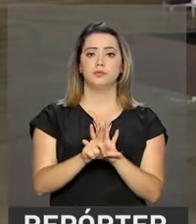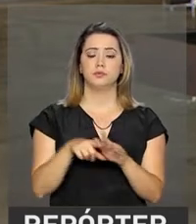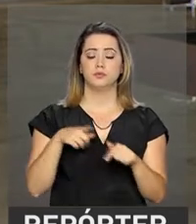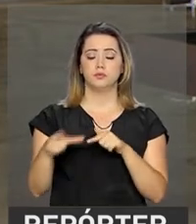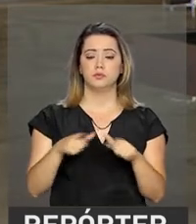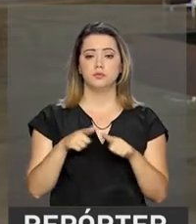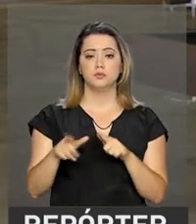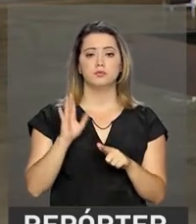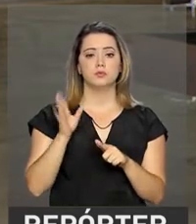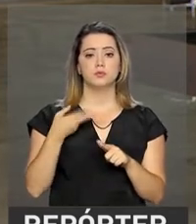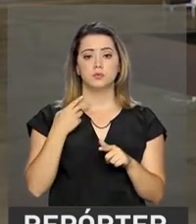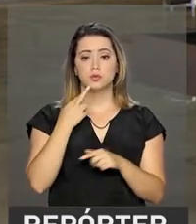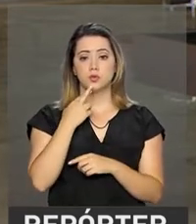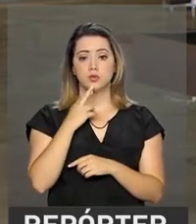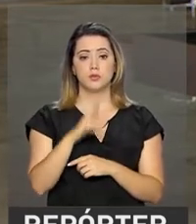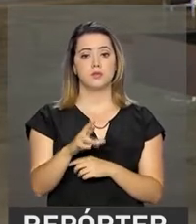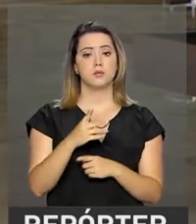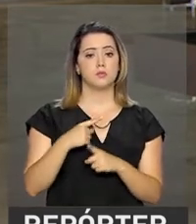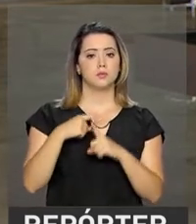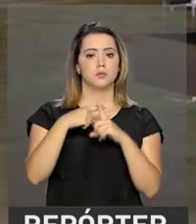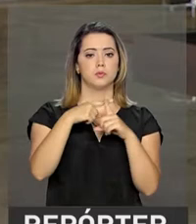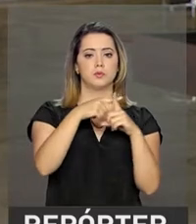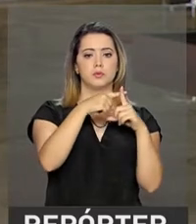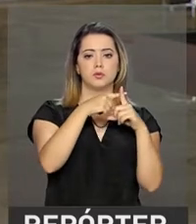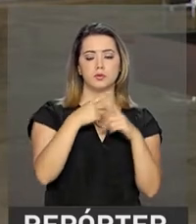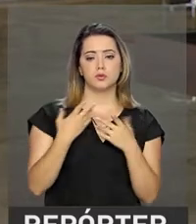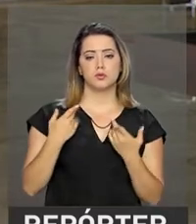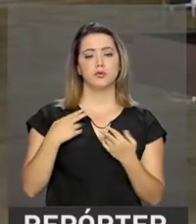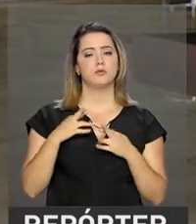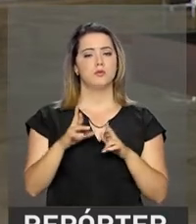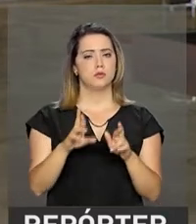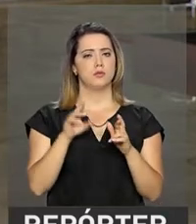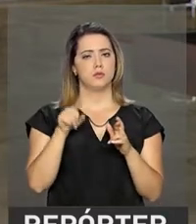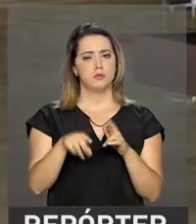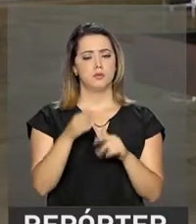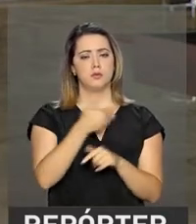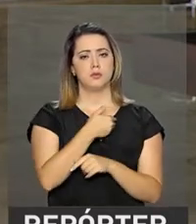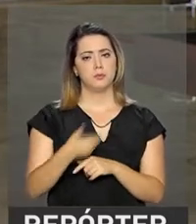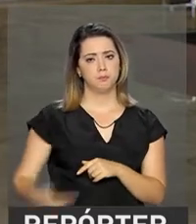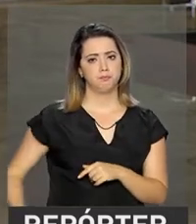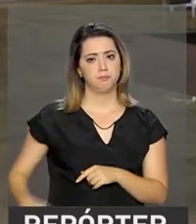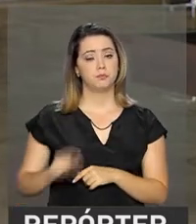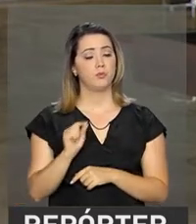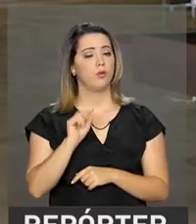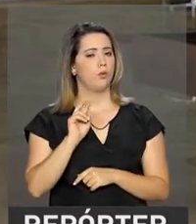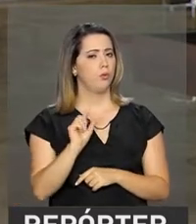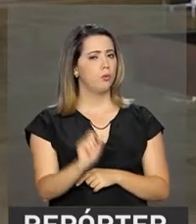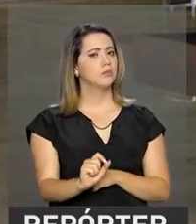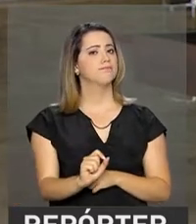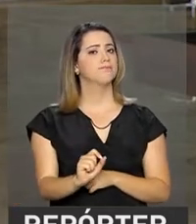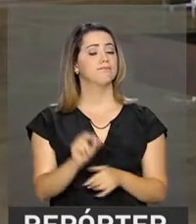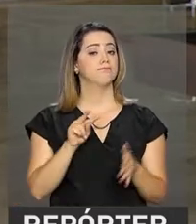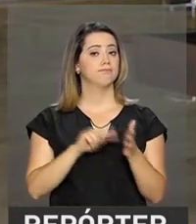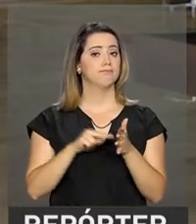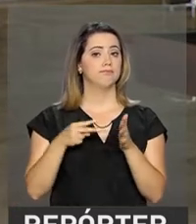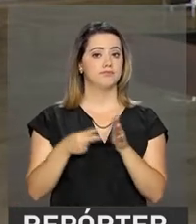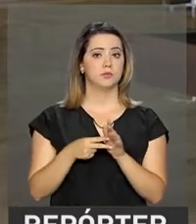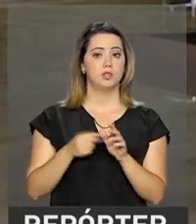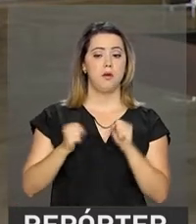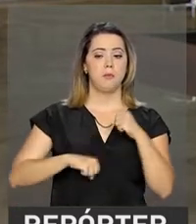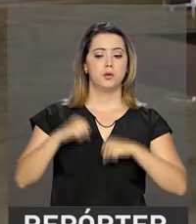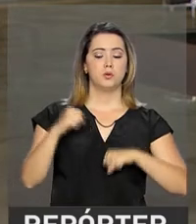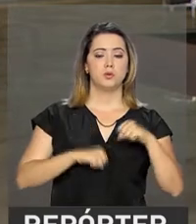trabalhistas já está trazendo os resultados esperados pelo governo ou seja o setor produtivo